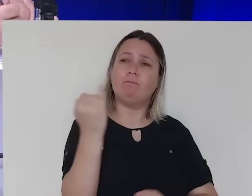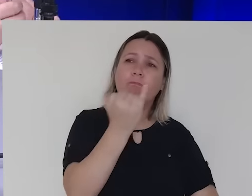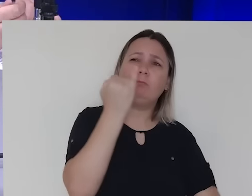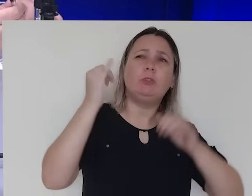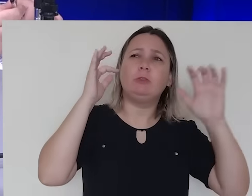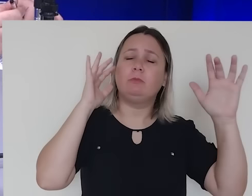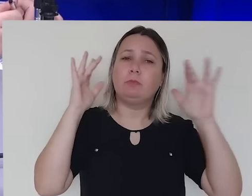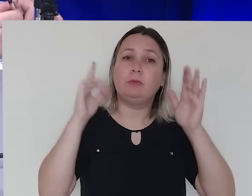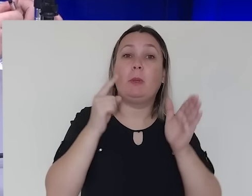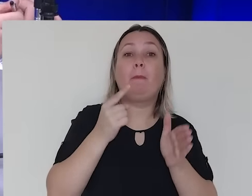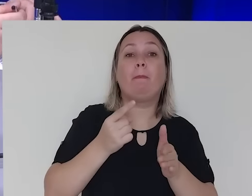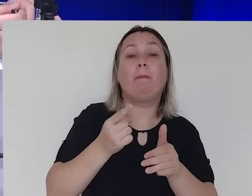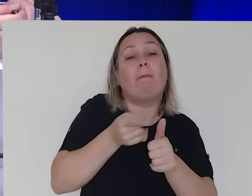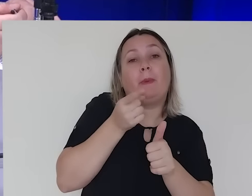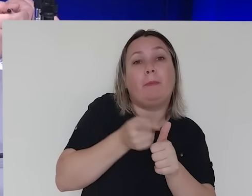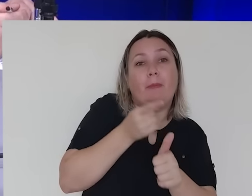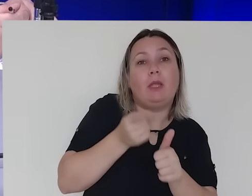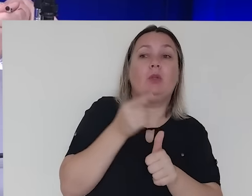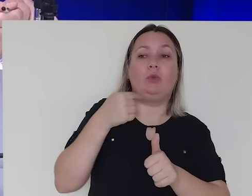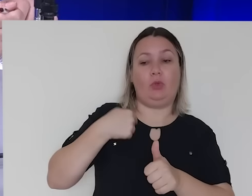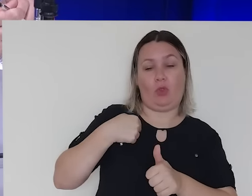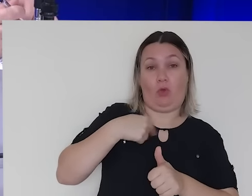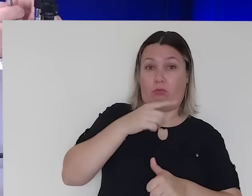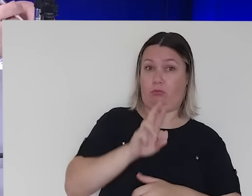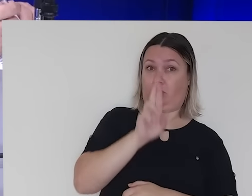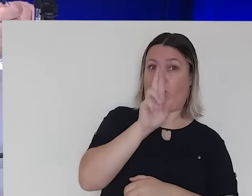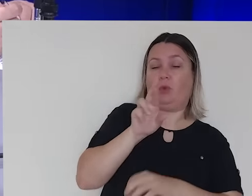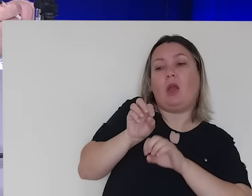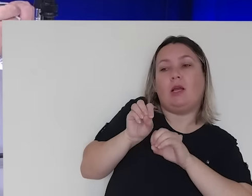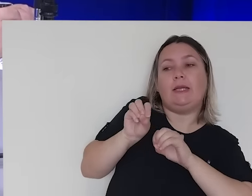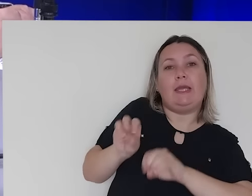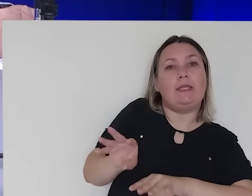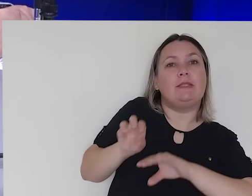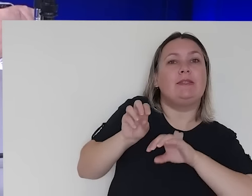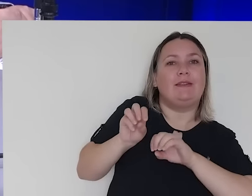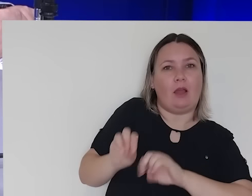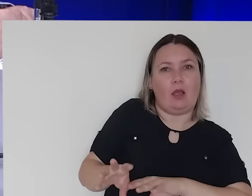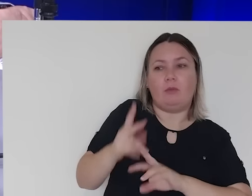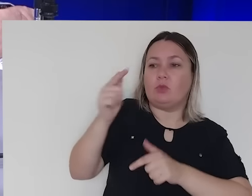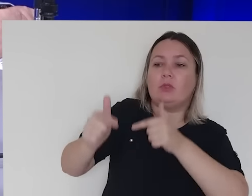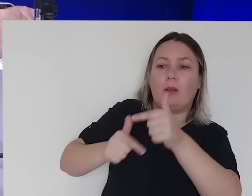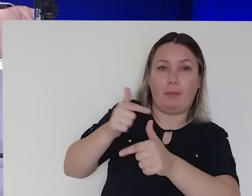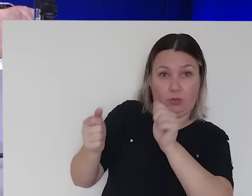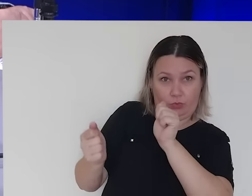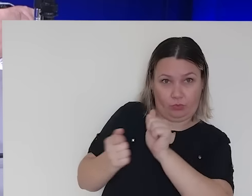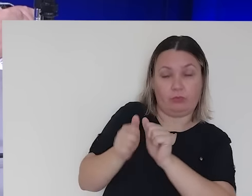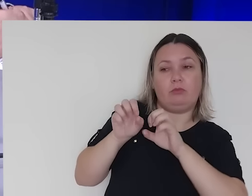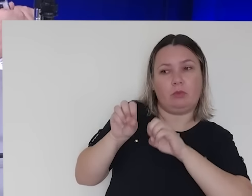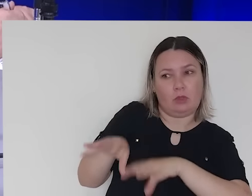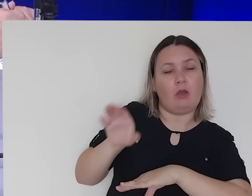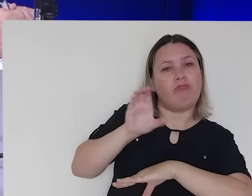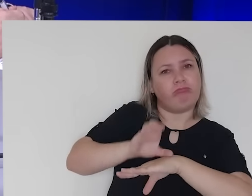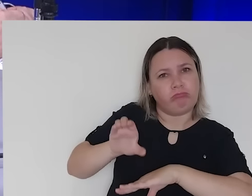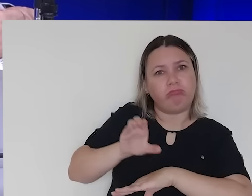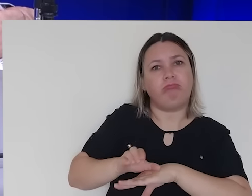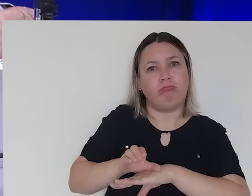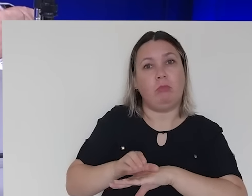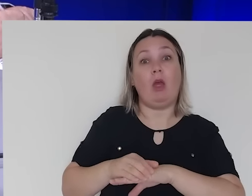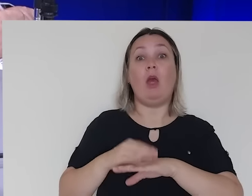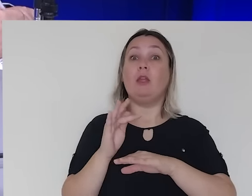primeiro ensinar né levar esse assunto né e num futuro próximo né começar a criar